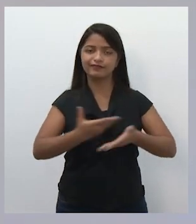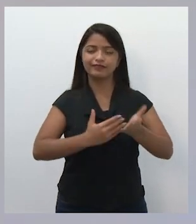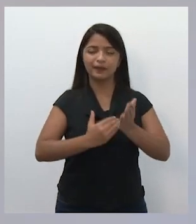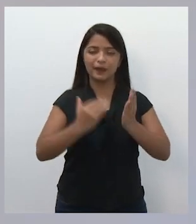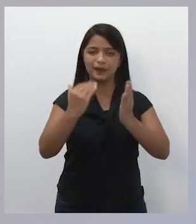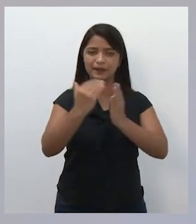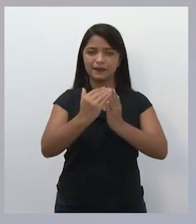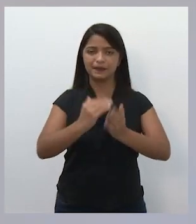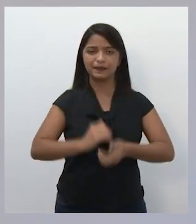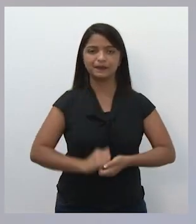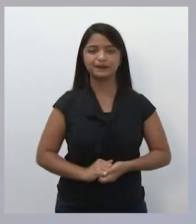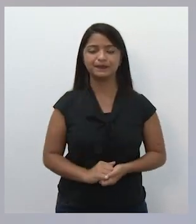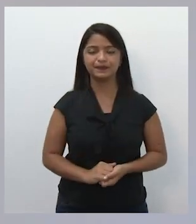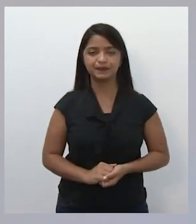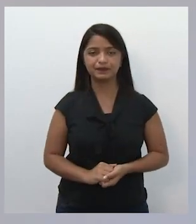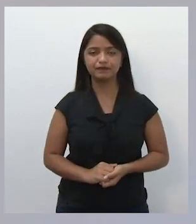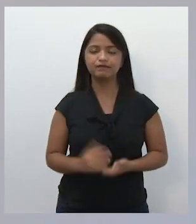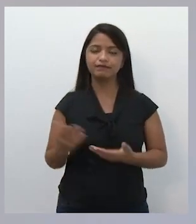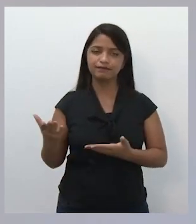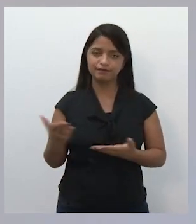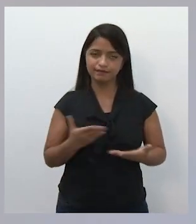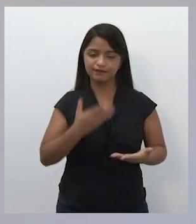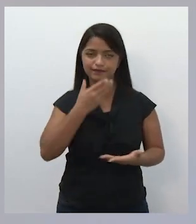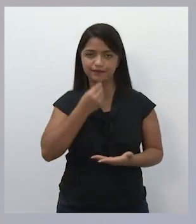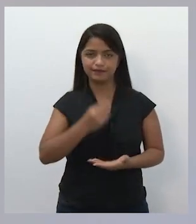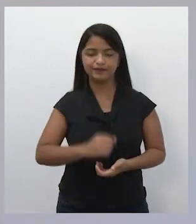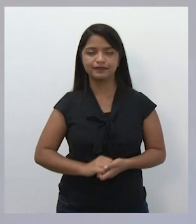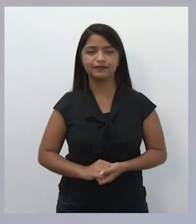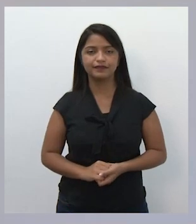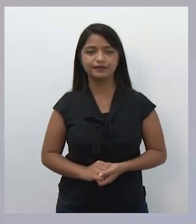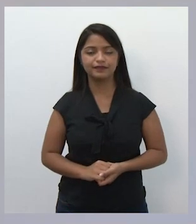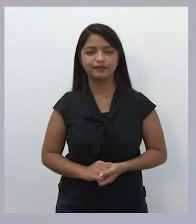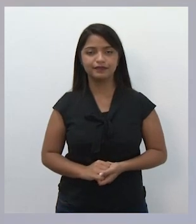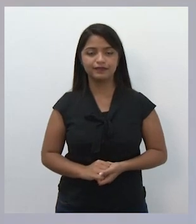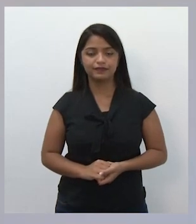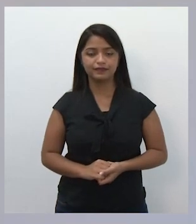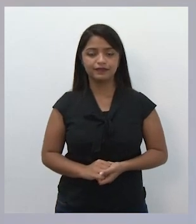conversas. Passa a palavra, Marcos.